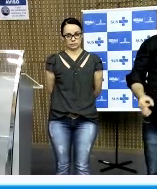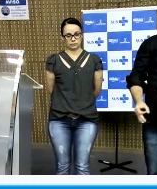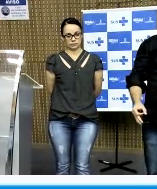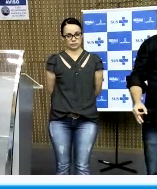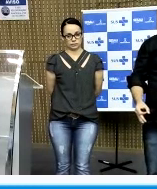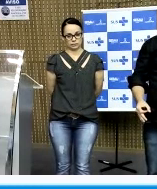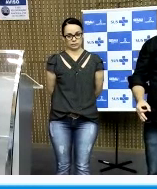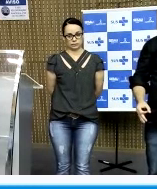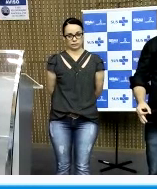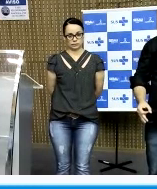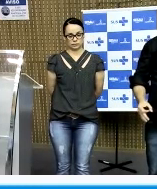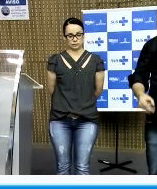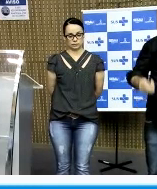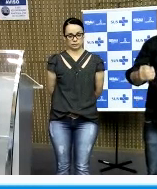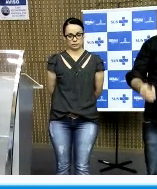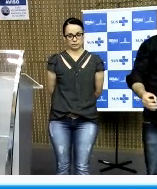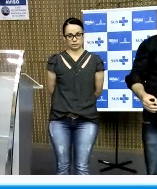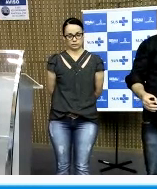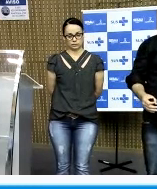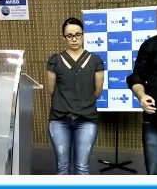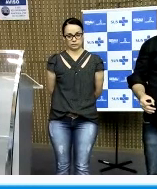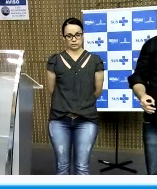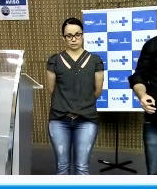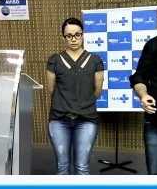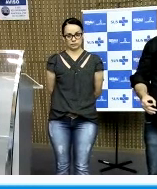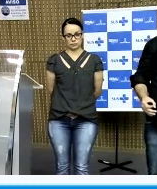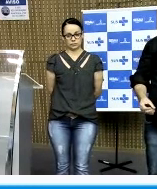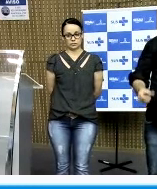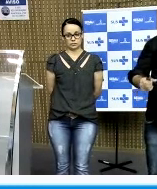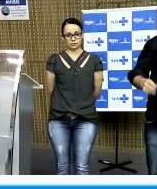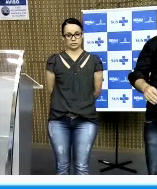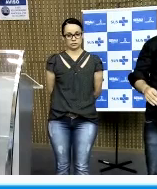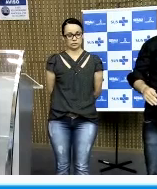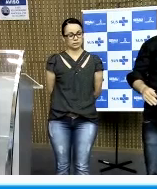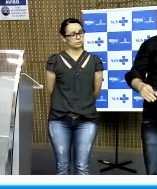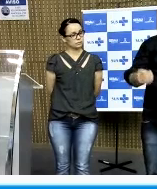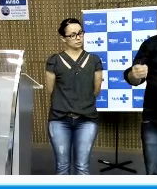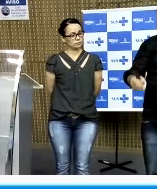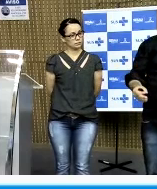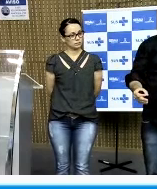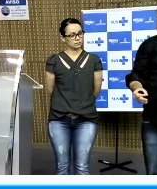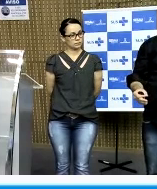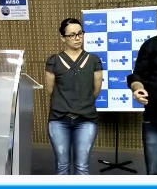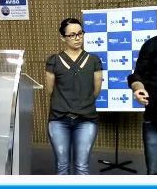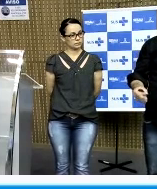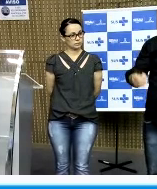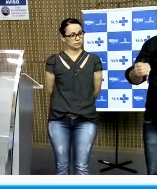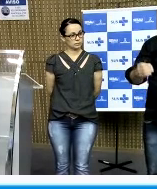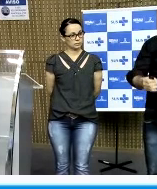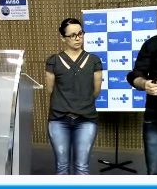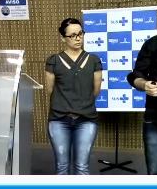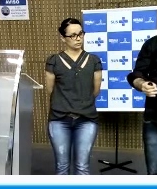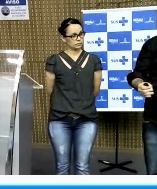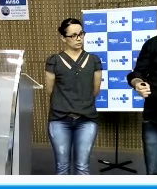cadastrados 1.460 pacientes hipertensos e 569 diabéticos, tá? Nós temos acompanhados 849